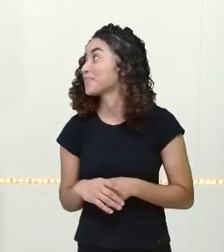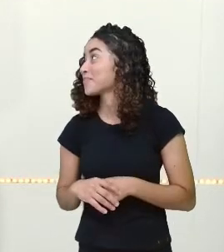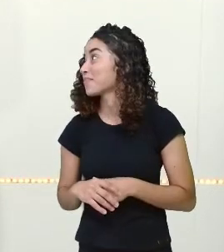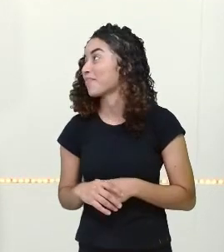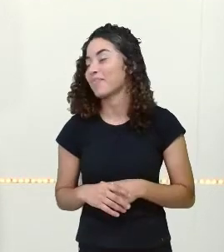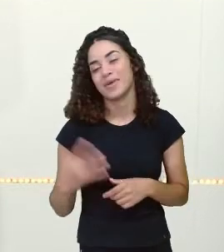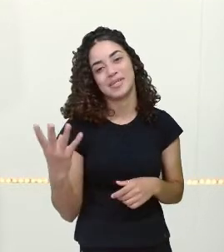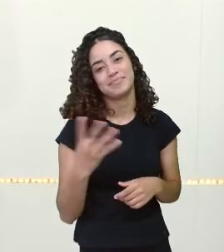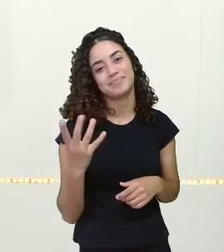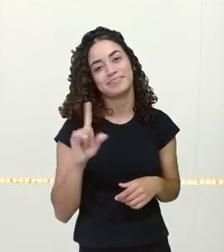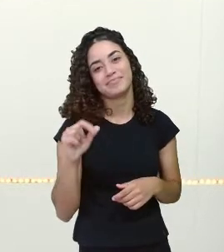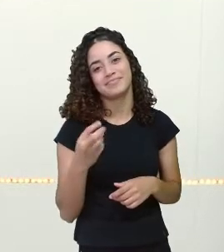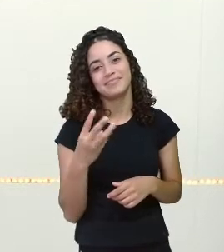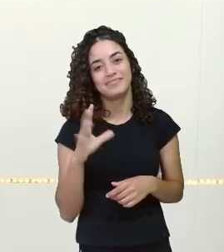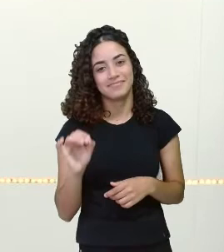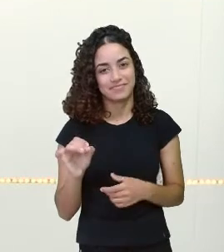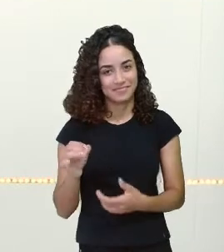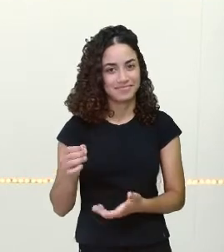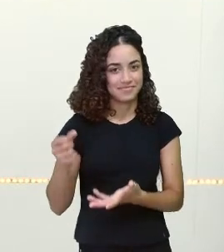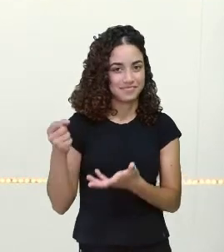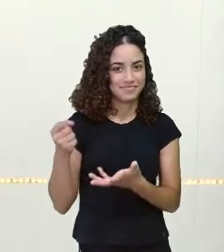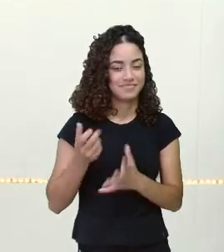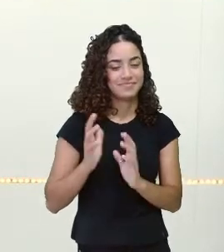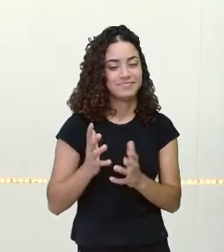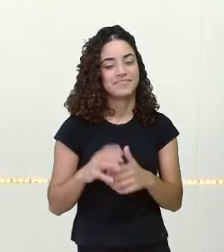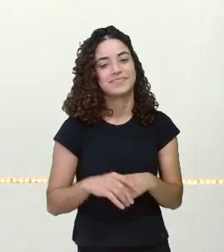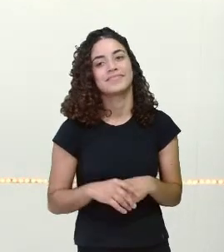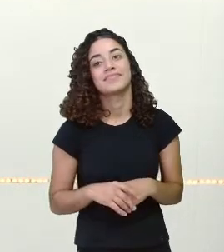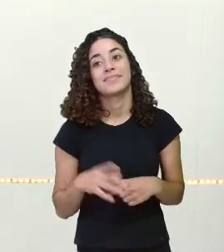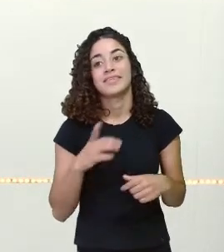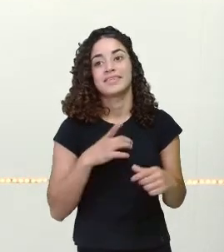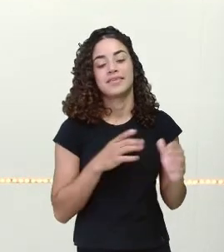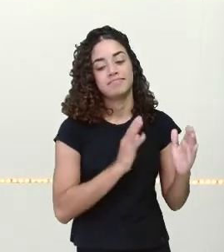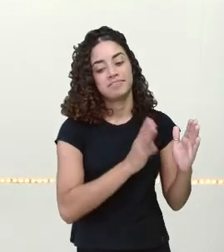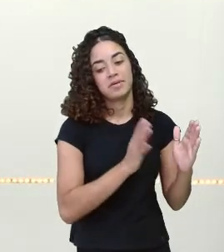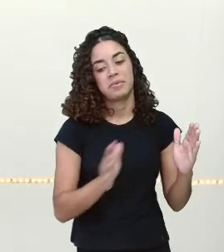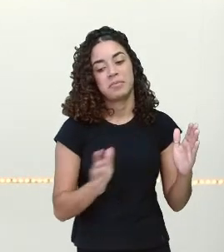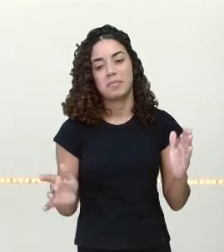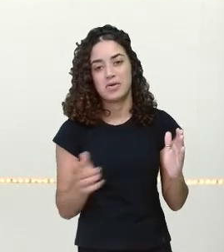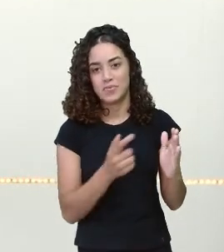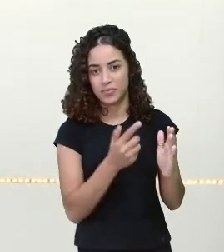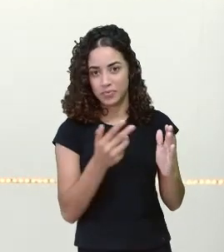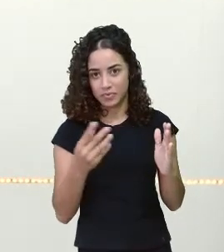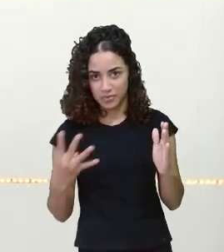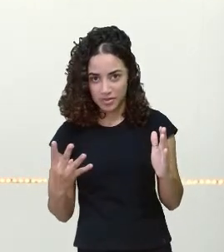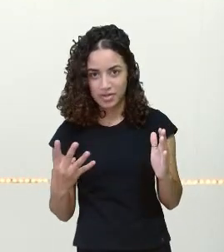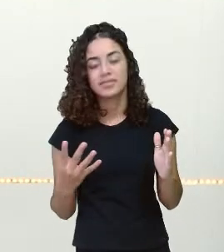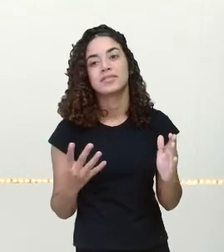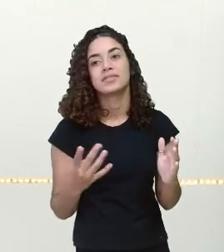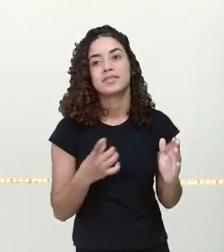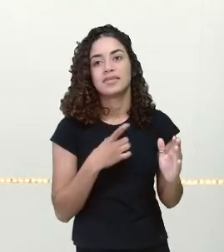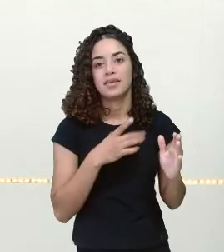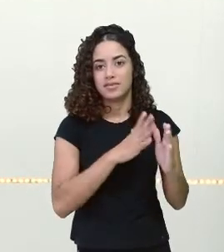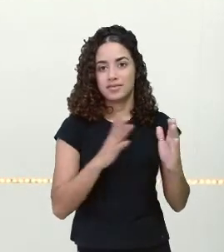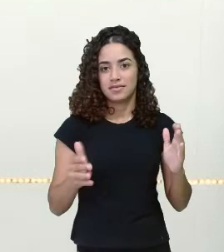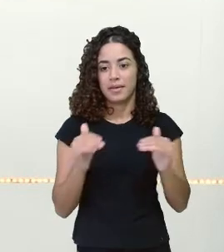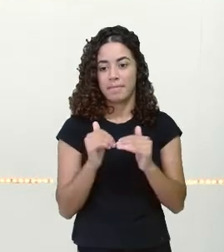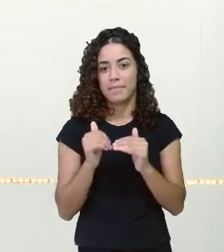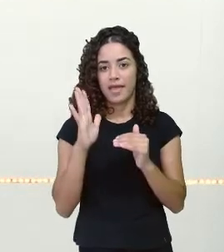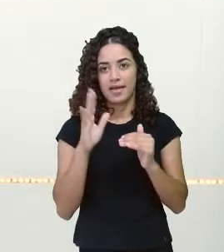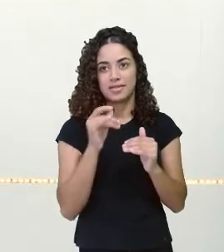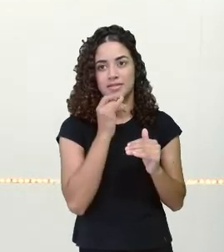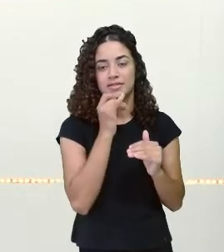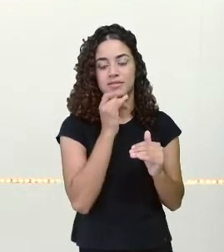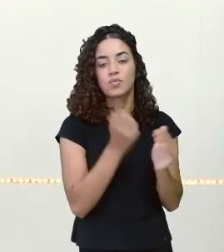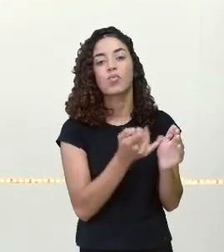quarto saquinho tem 30, né? Então, eu tenho aqui uma sequência numérica. Essa sequência está crescendo. Crescendo